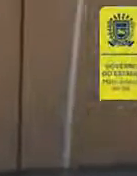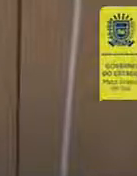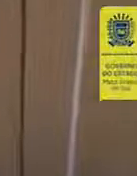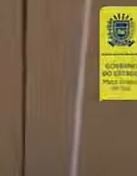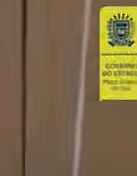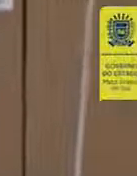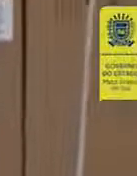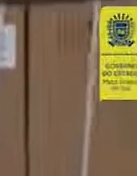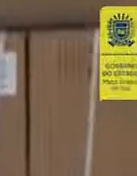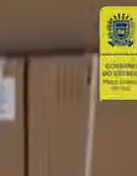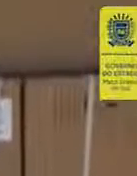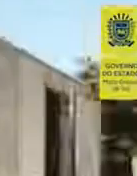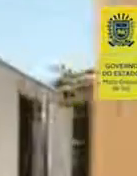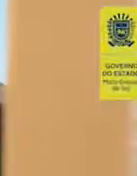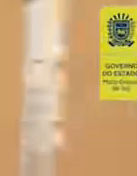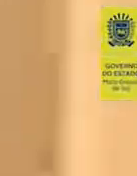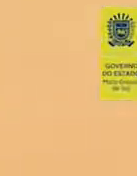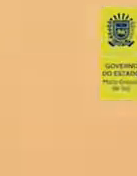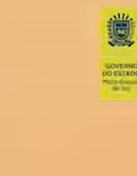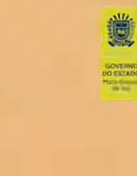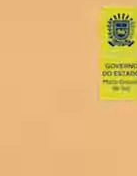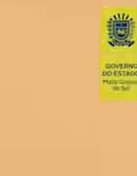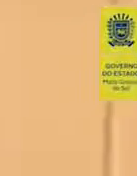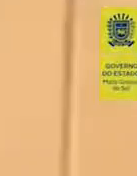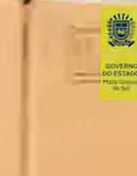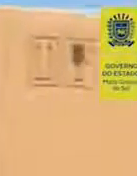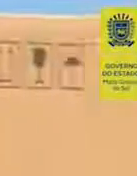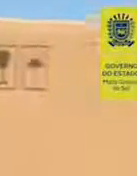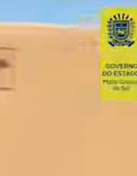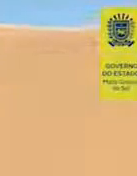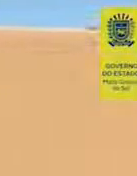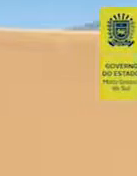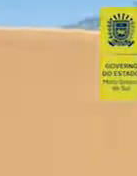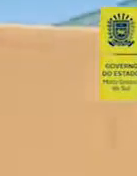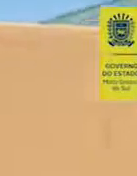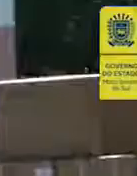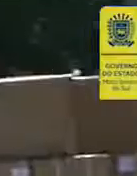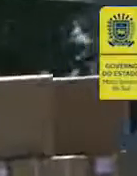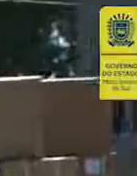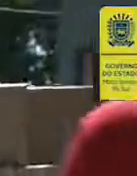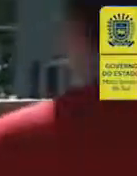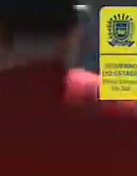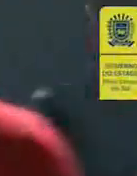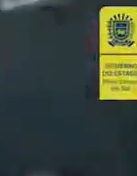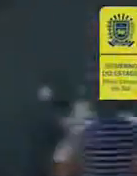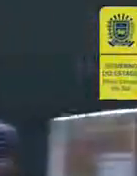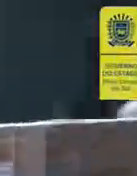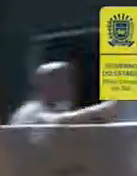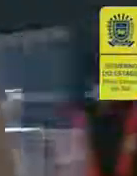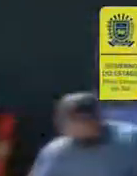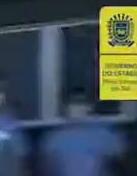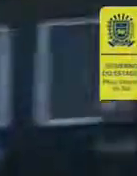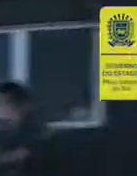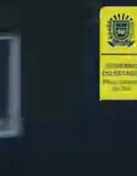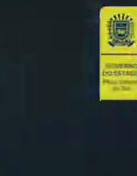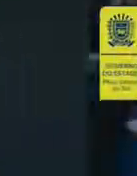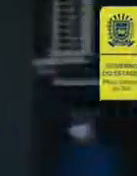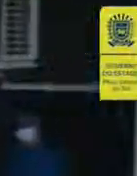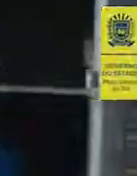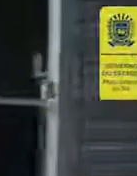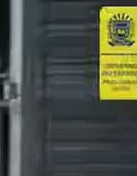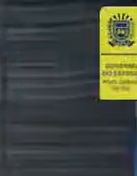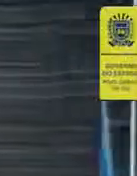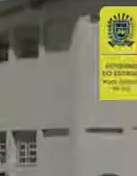respiradores mecânicos e equipamentos de proteção individual essenciais para o combate ao novo coronavírus